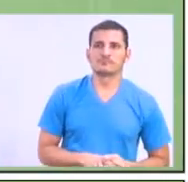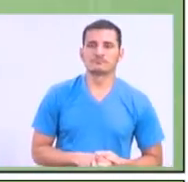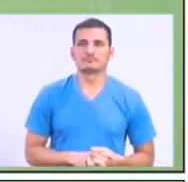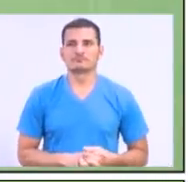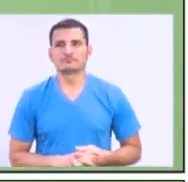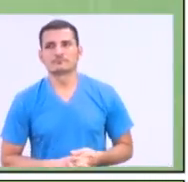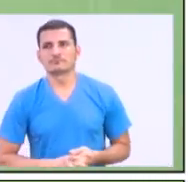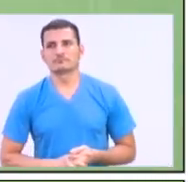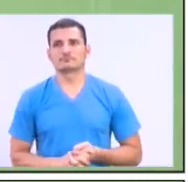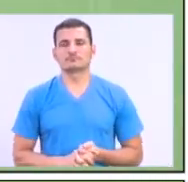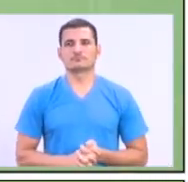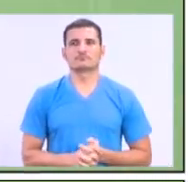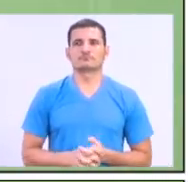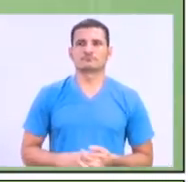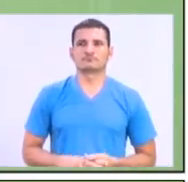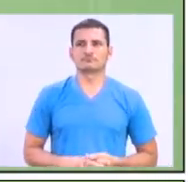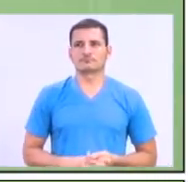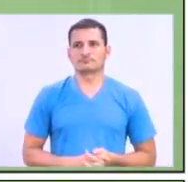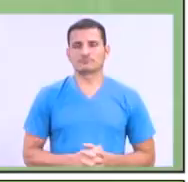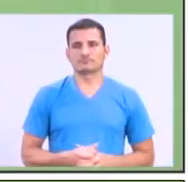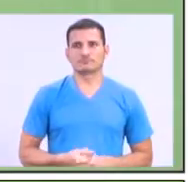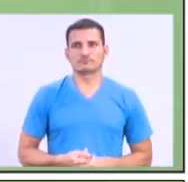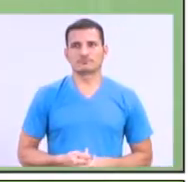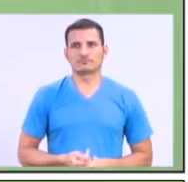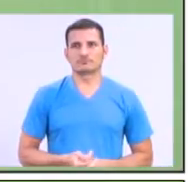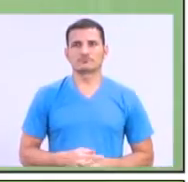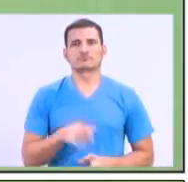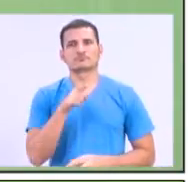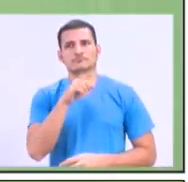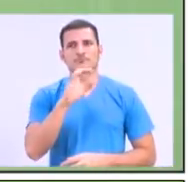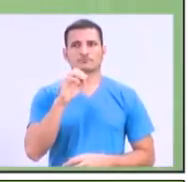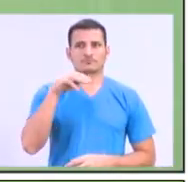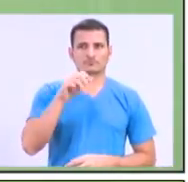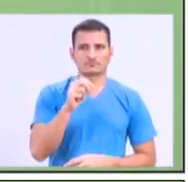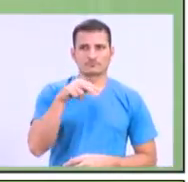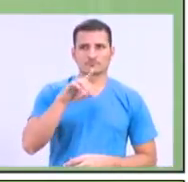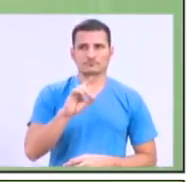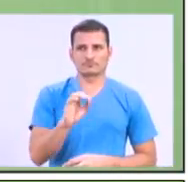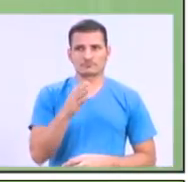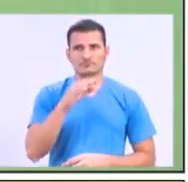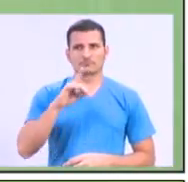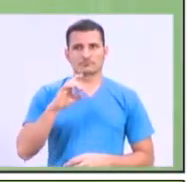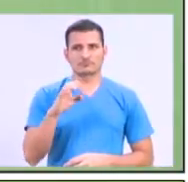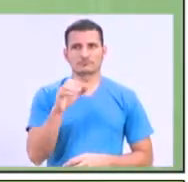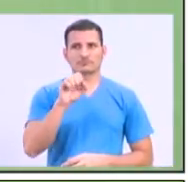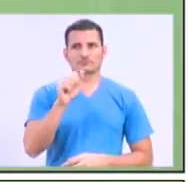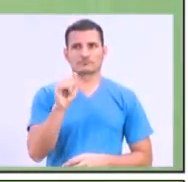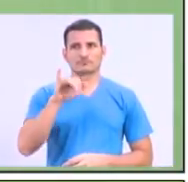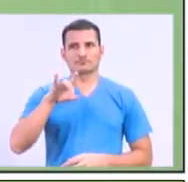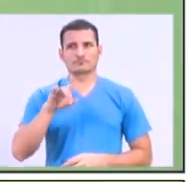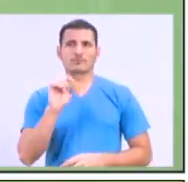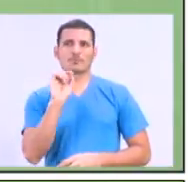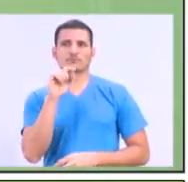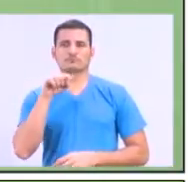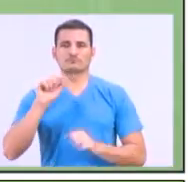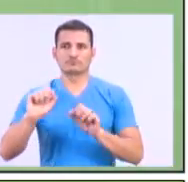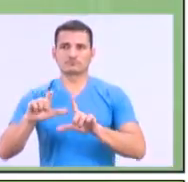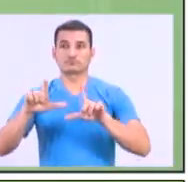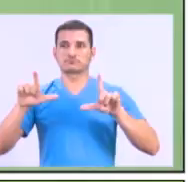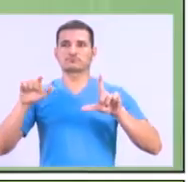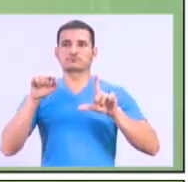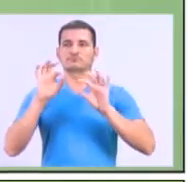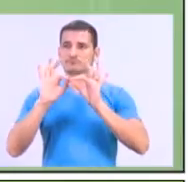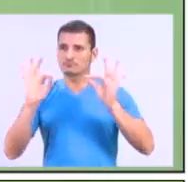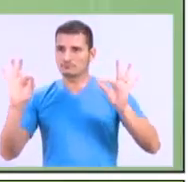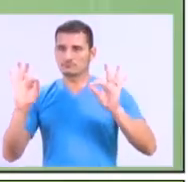de saída. Quer dizer o quê? Se isso é um comando de saída, ele imprime na tela, né, informações. Então, preste